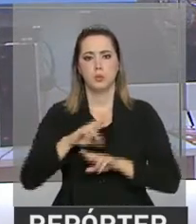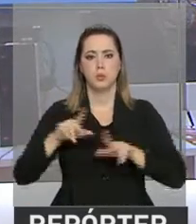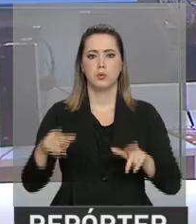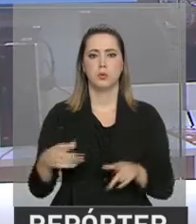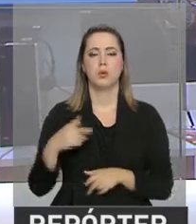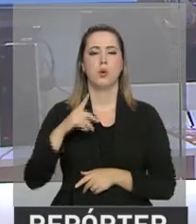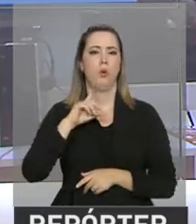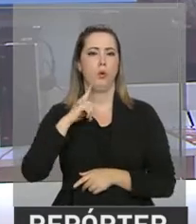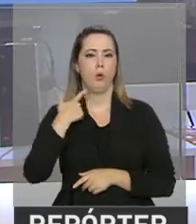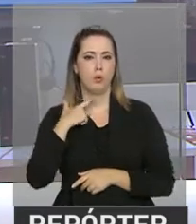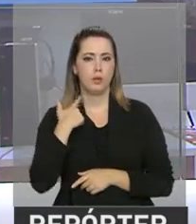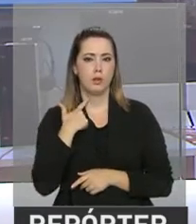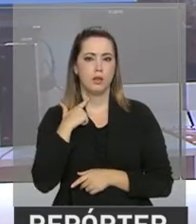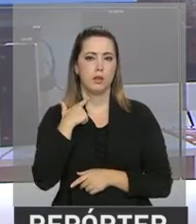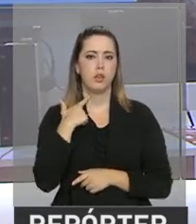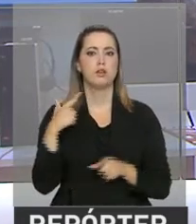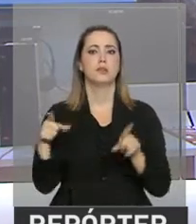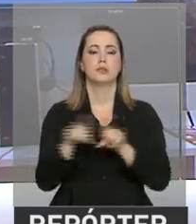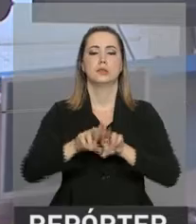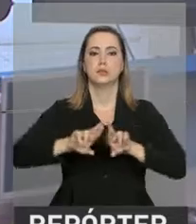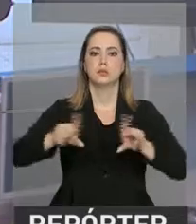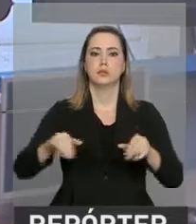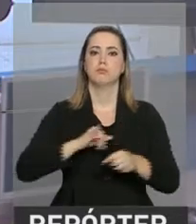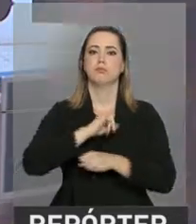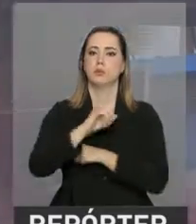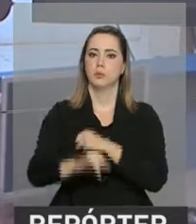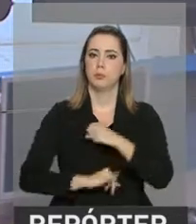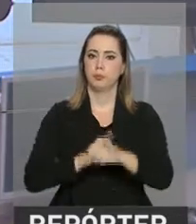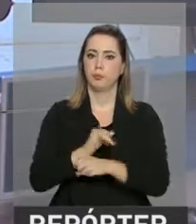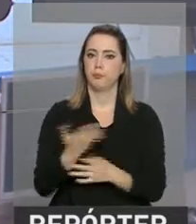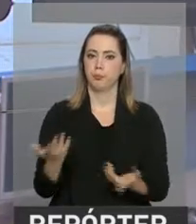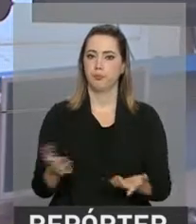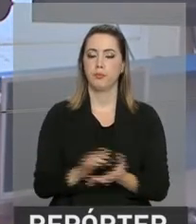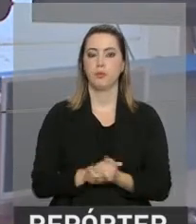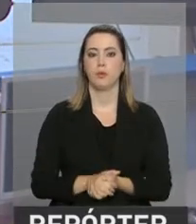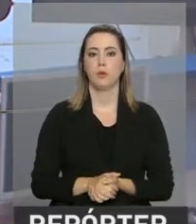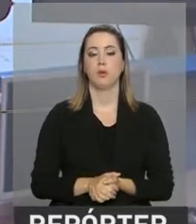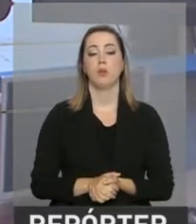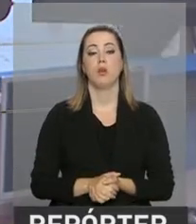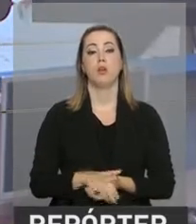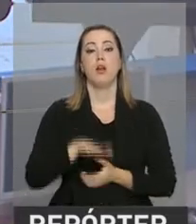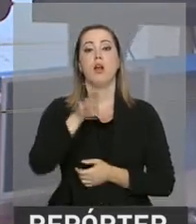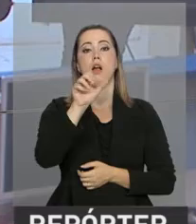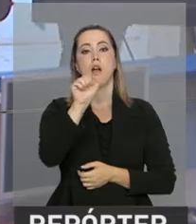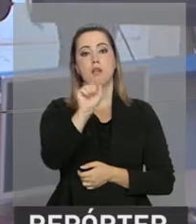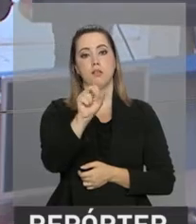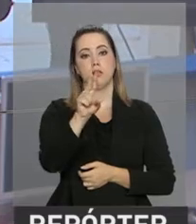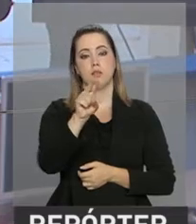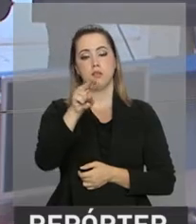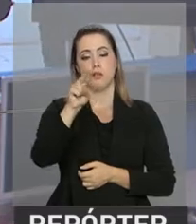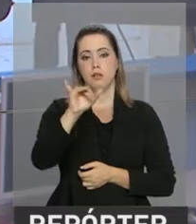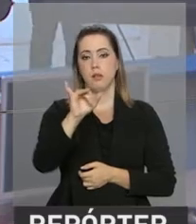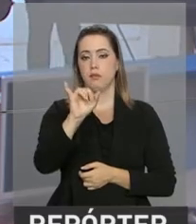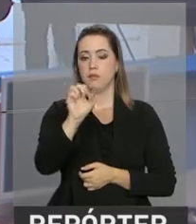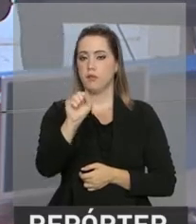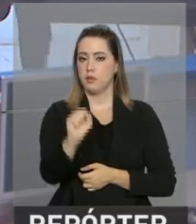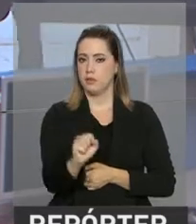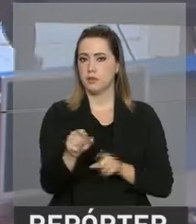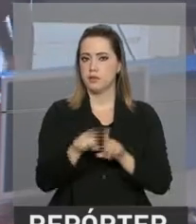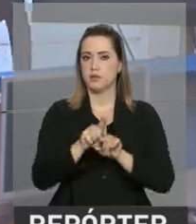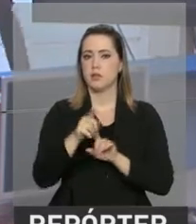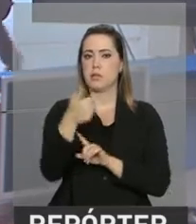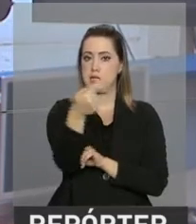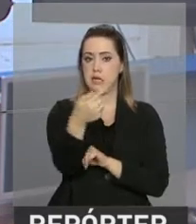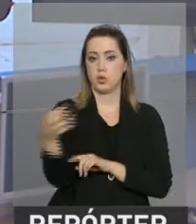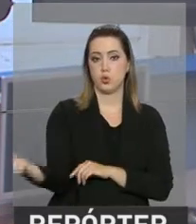e canais eletrônicos de autoatendimento. A Anvisa liberou a importação de 7 novos produtos com